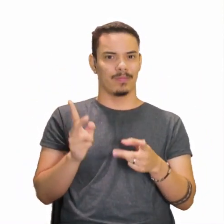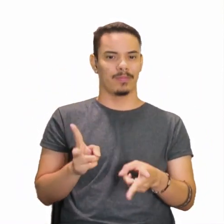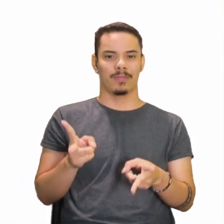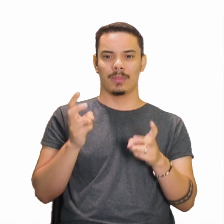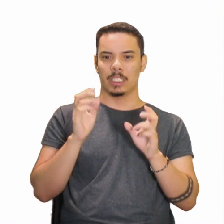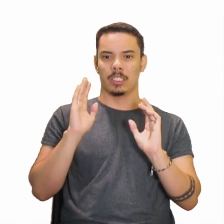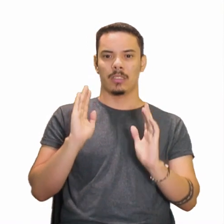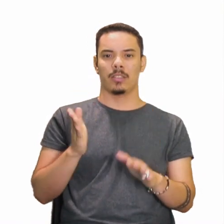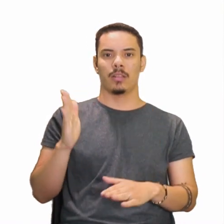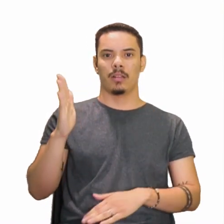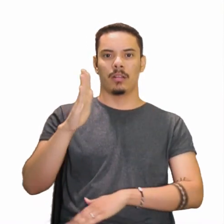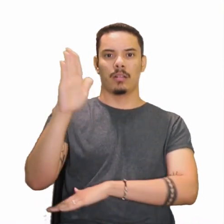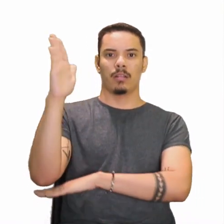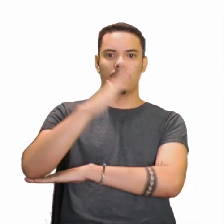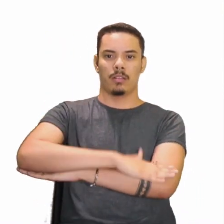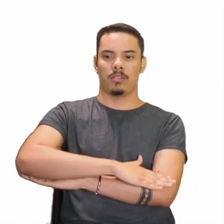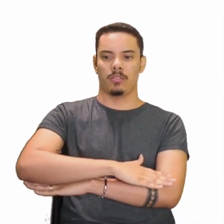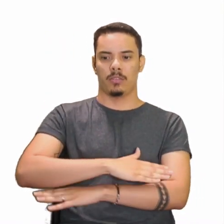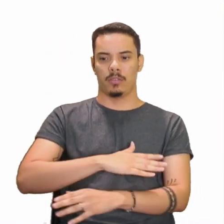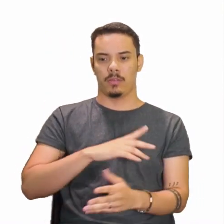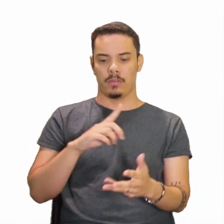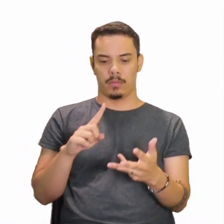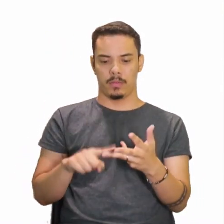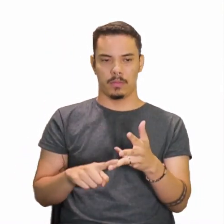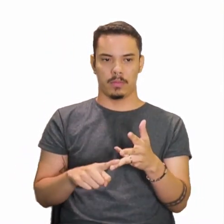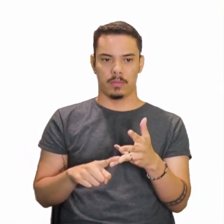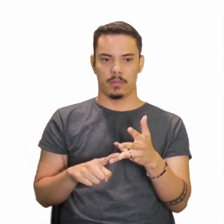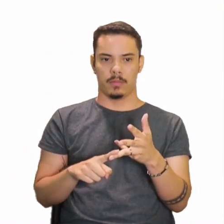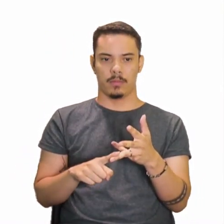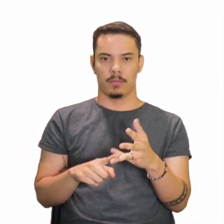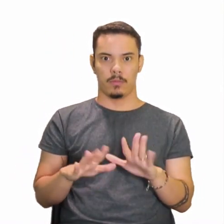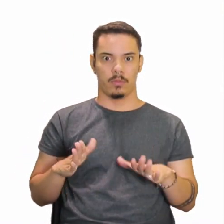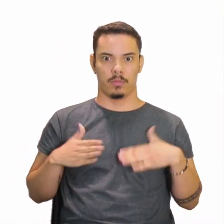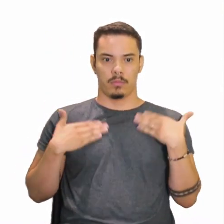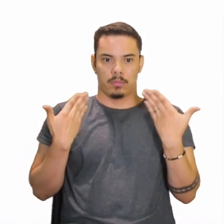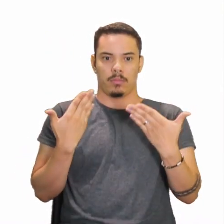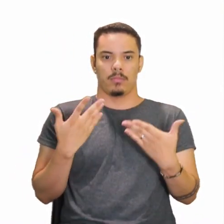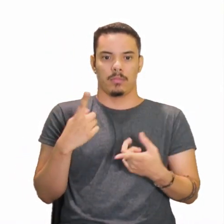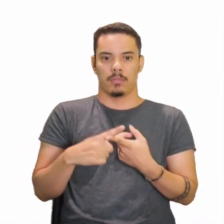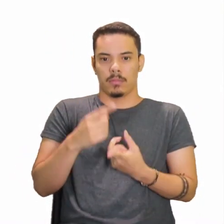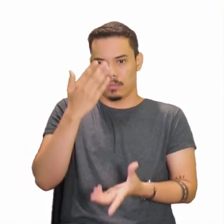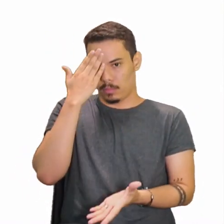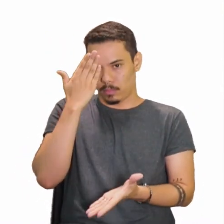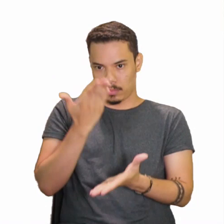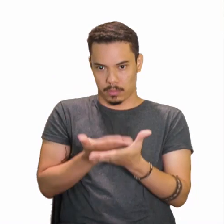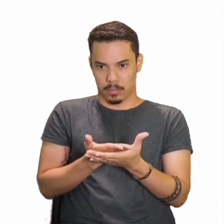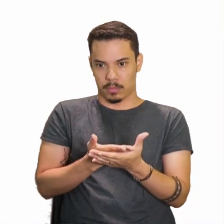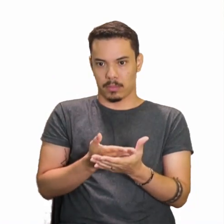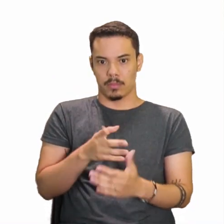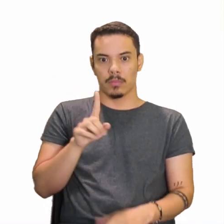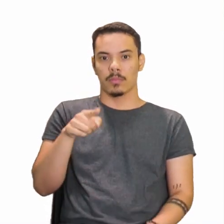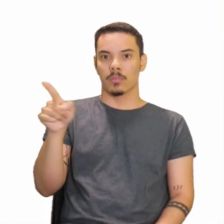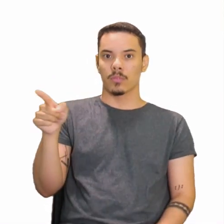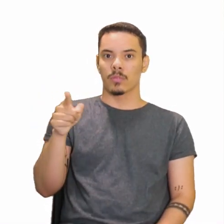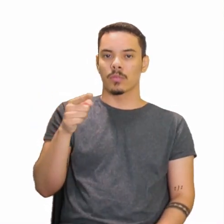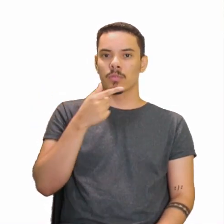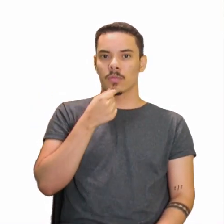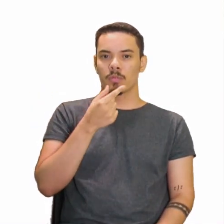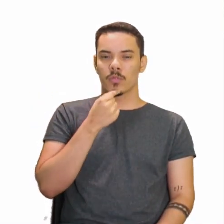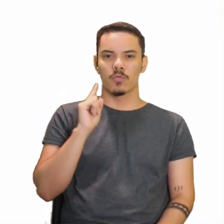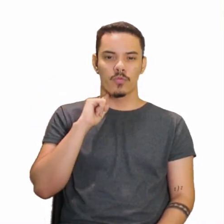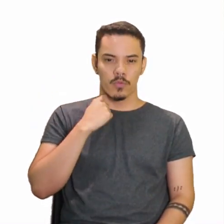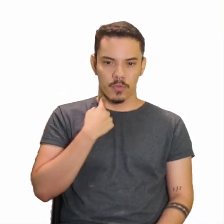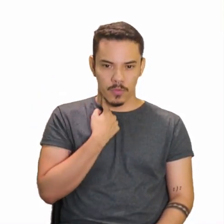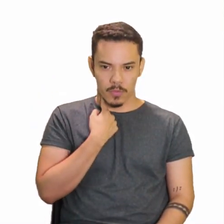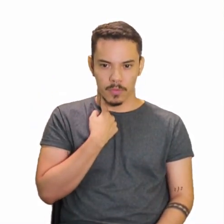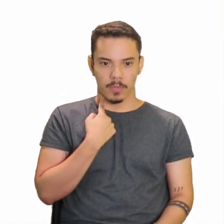percebeu que já estava no fim da tarde. D. Surpresa, por acreditar que se tratava de Cascão mergulhando